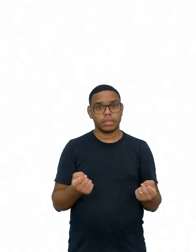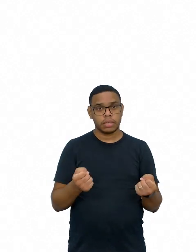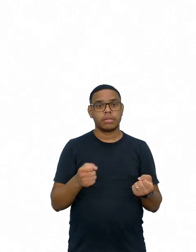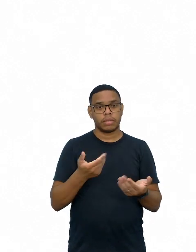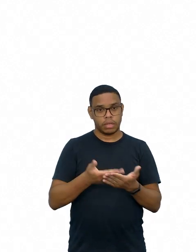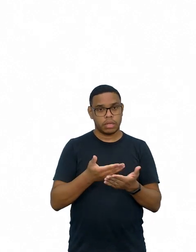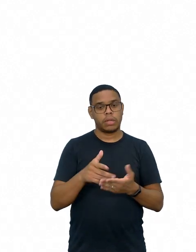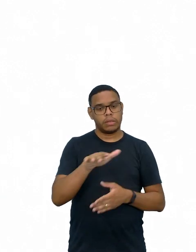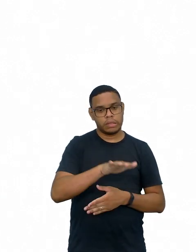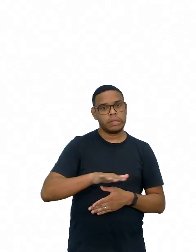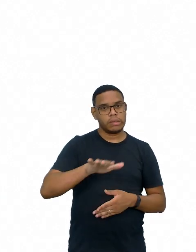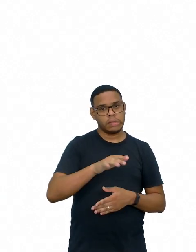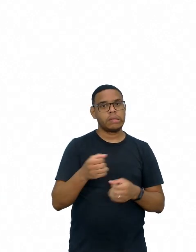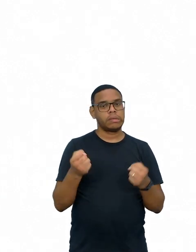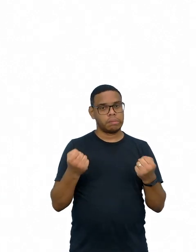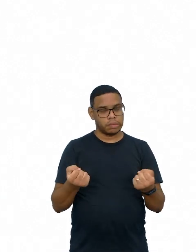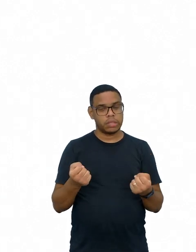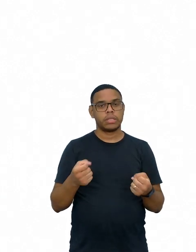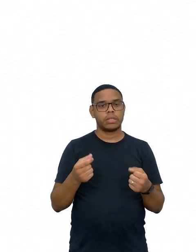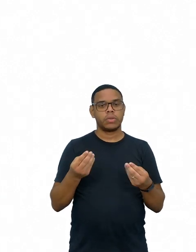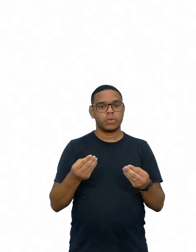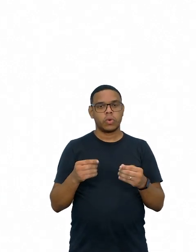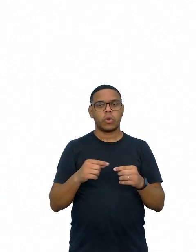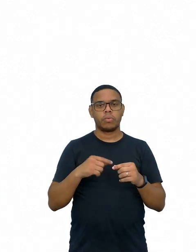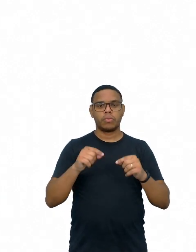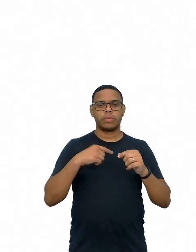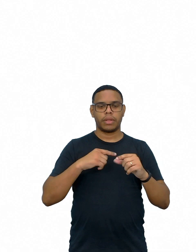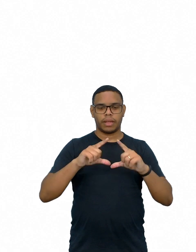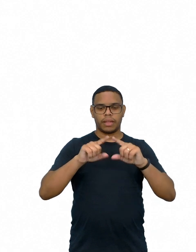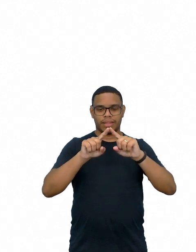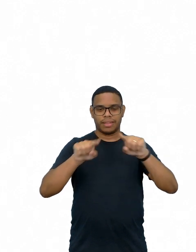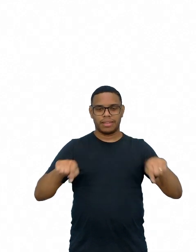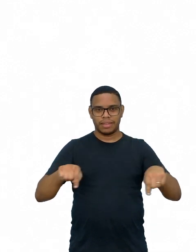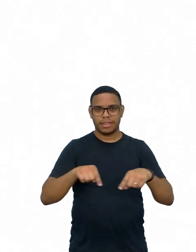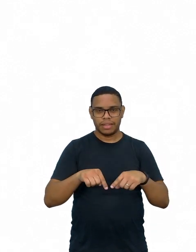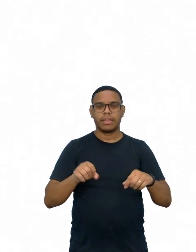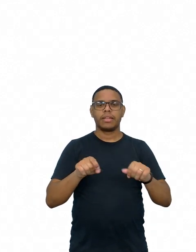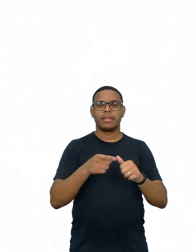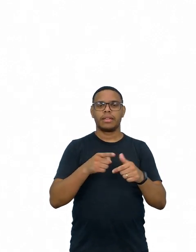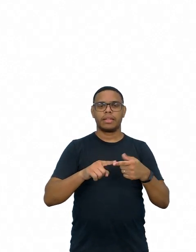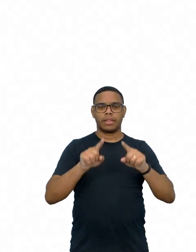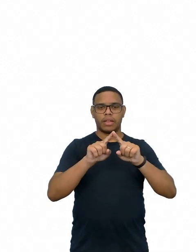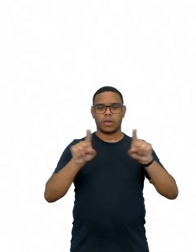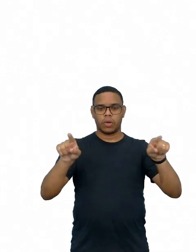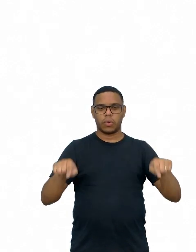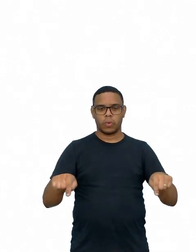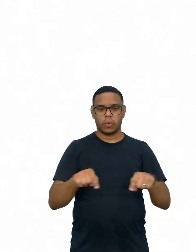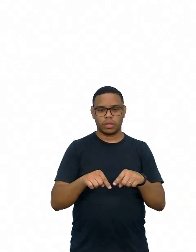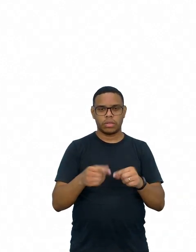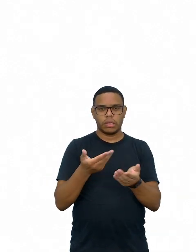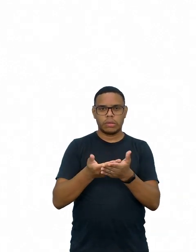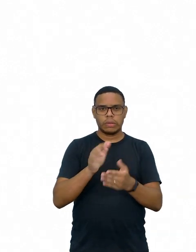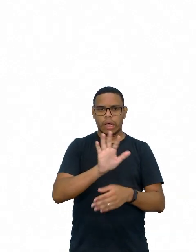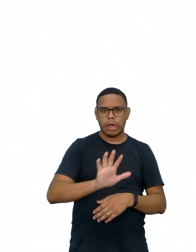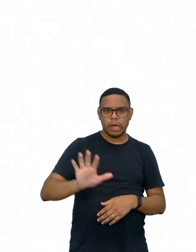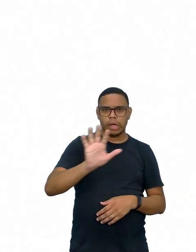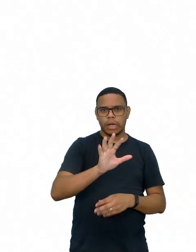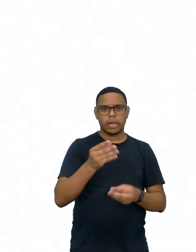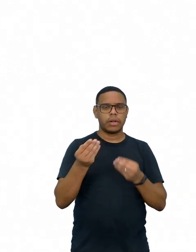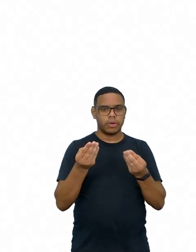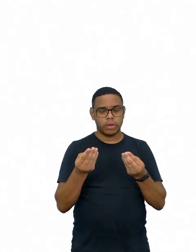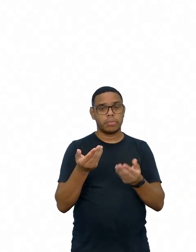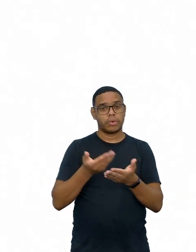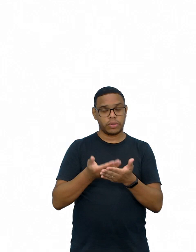Porque ela trabalha a área do triângulo, a área de quadrado, então a gente vai ter que voltar aí,